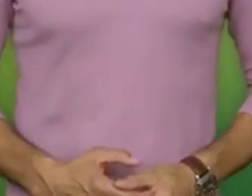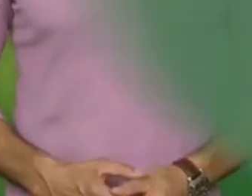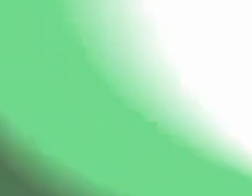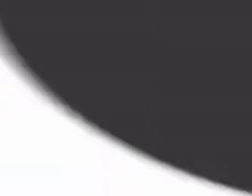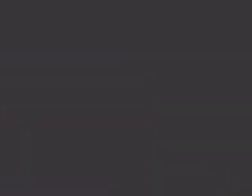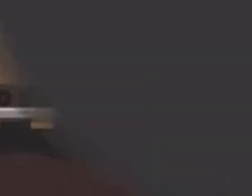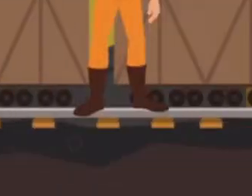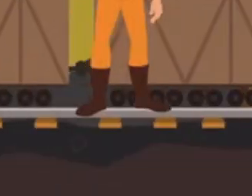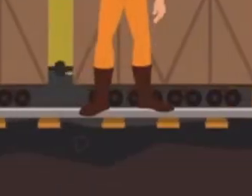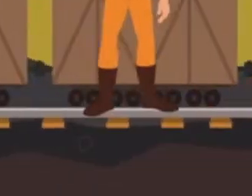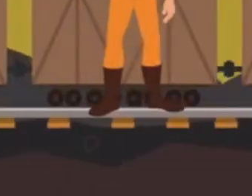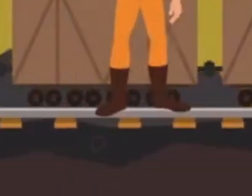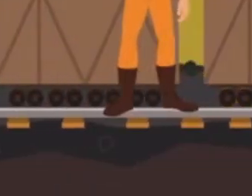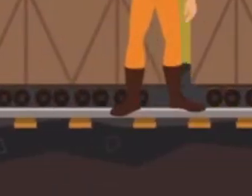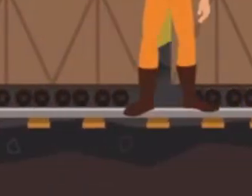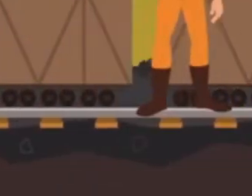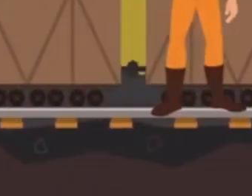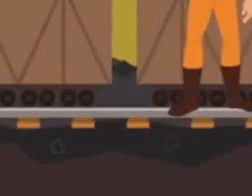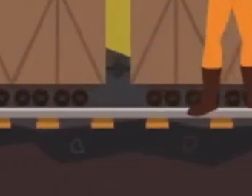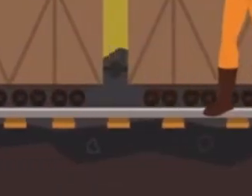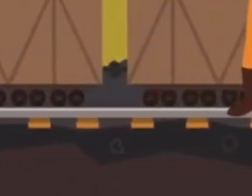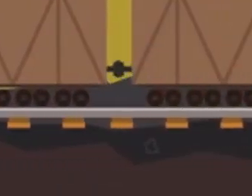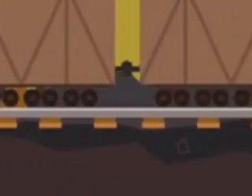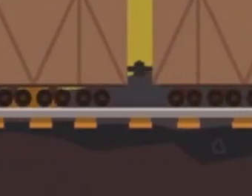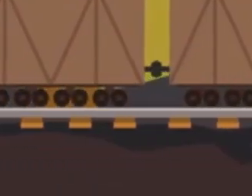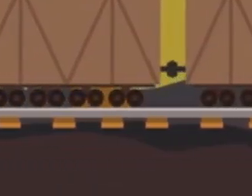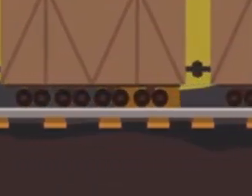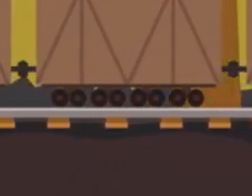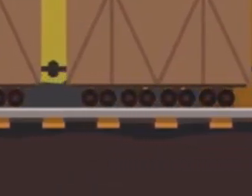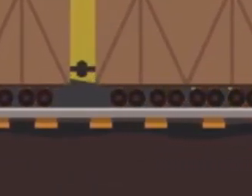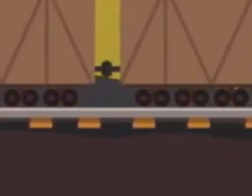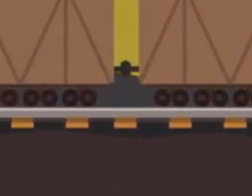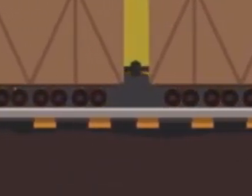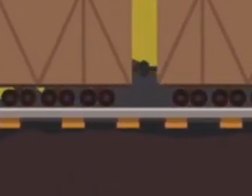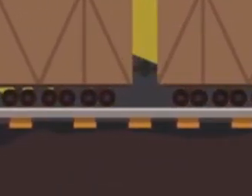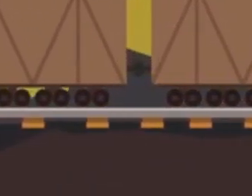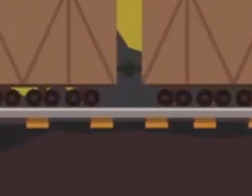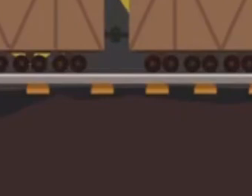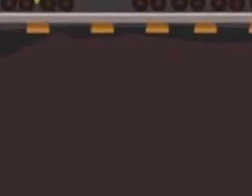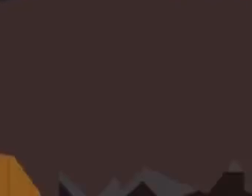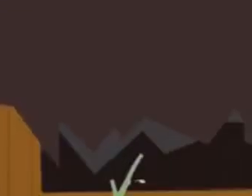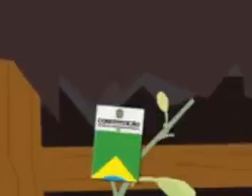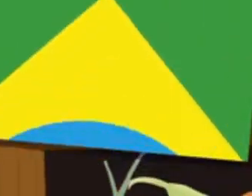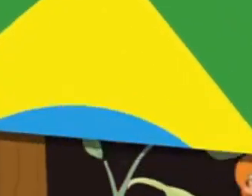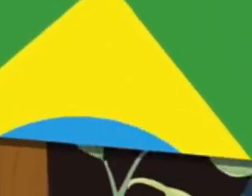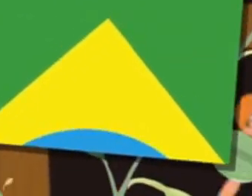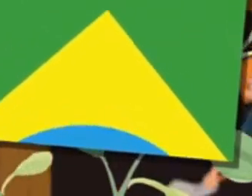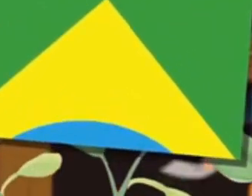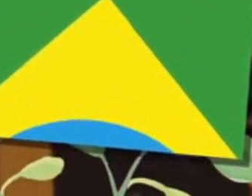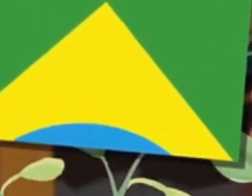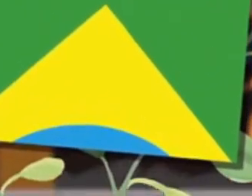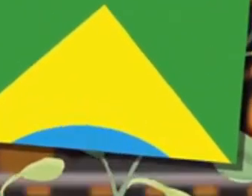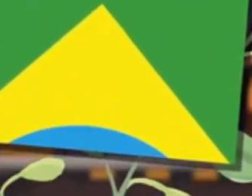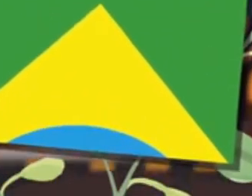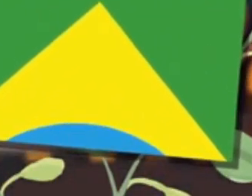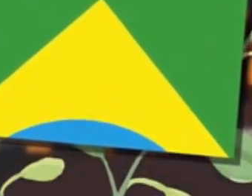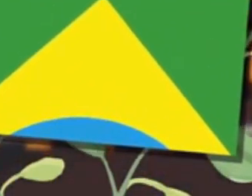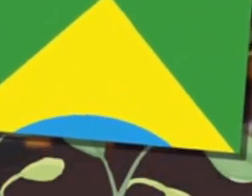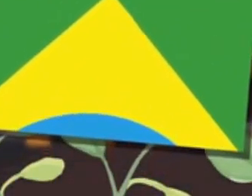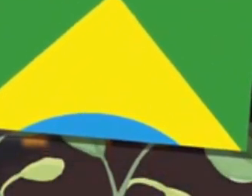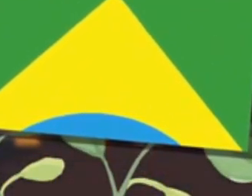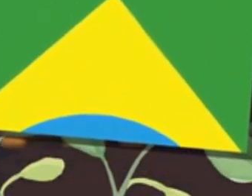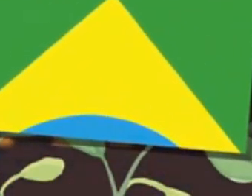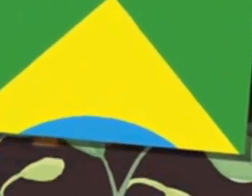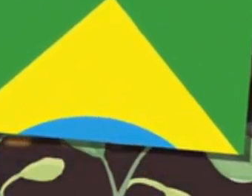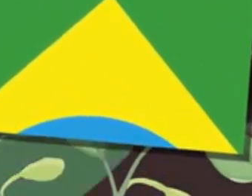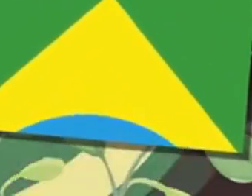energia. Diante desse cenário de intensa exploração dos recursos naturais, são necessárias medidas legais que garantam a proteção